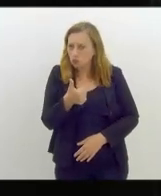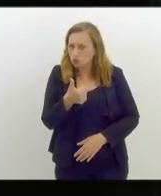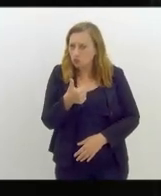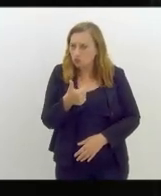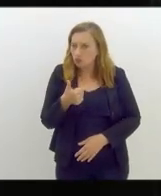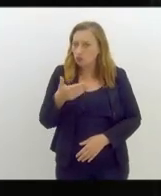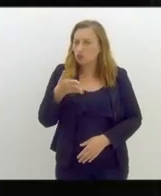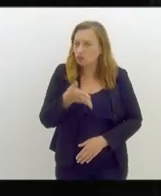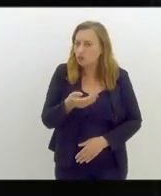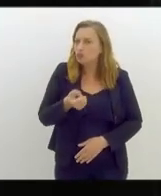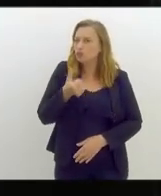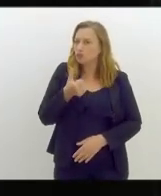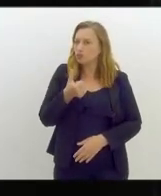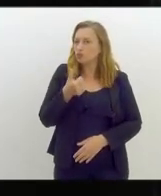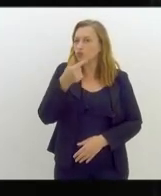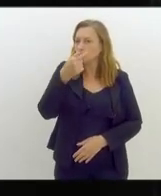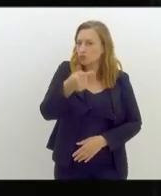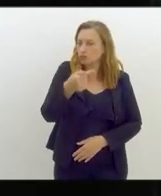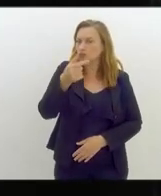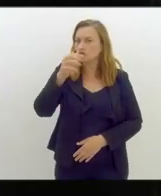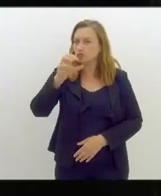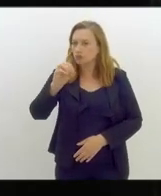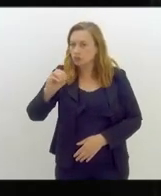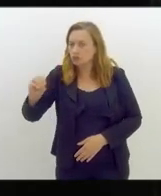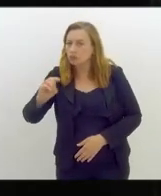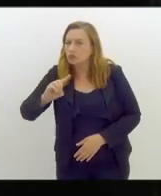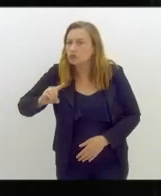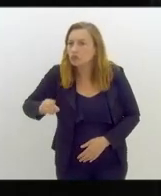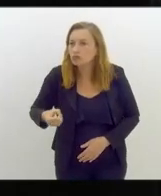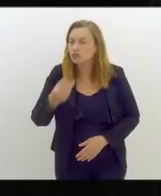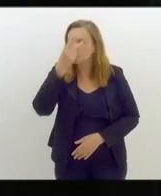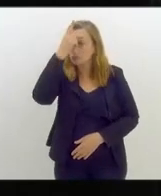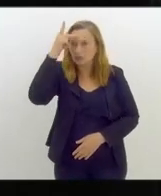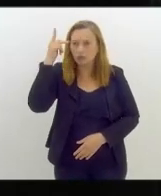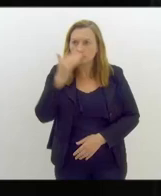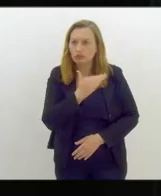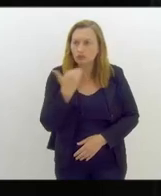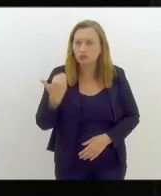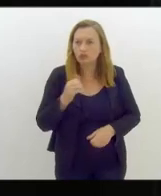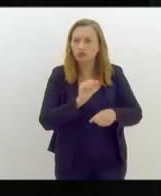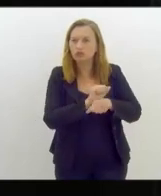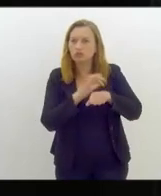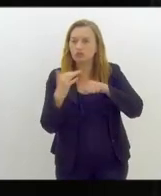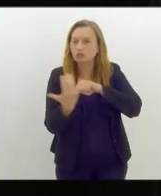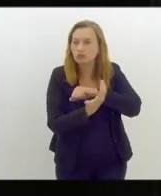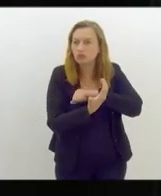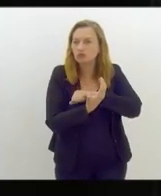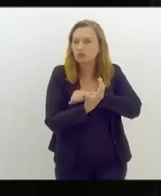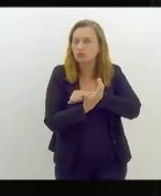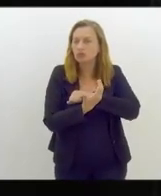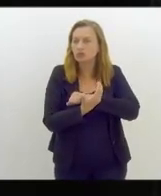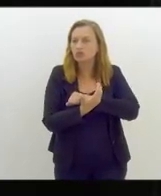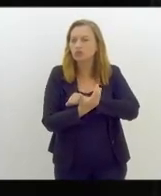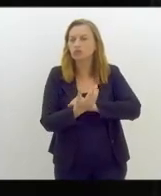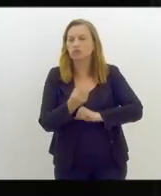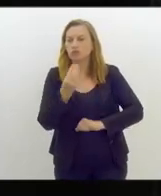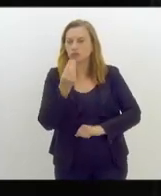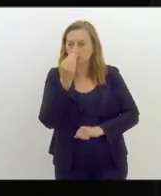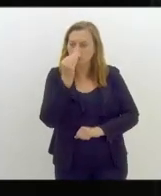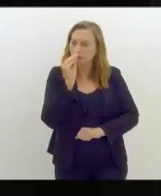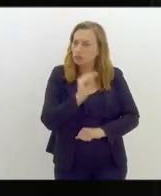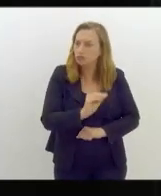chegando quase a 700 mil pessoas mortas pela Covid, pelo negacionismo